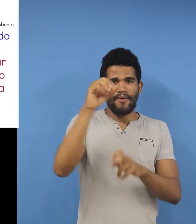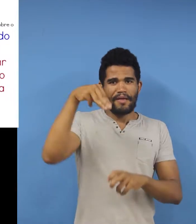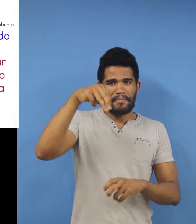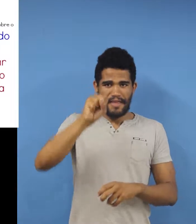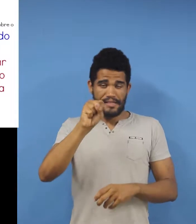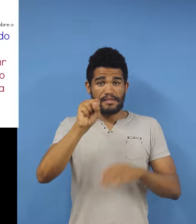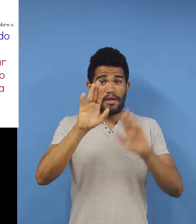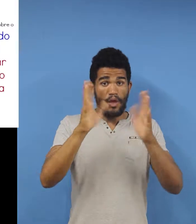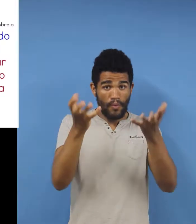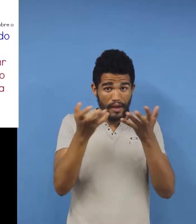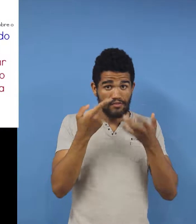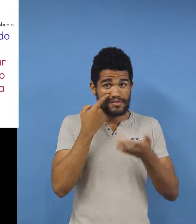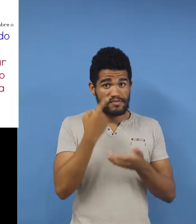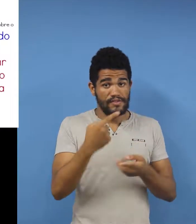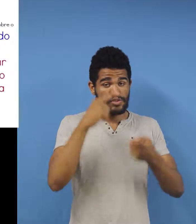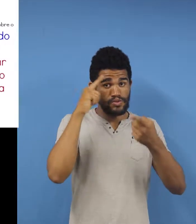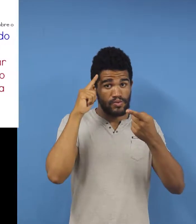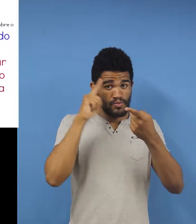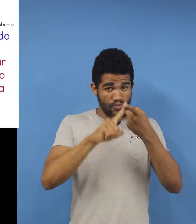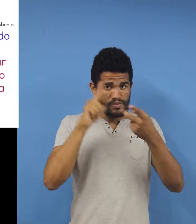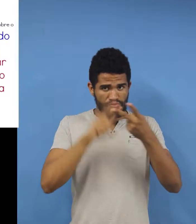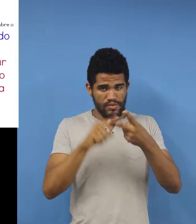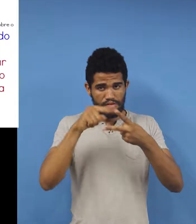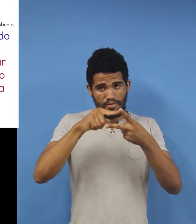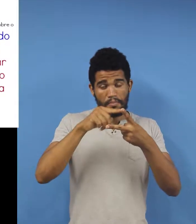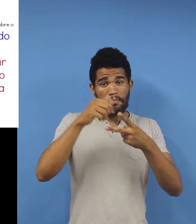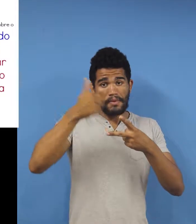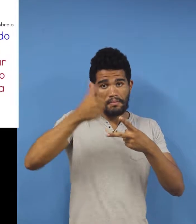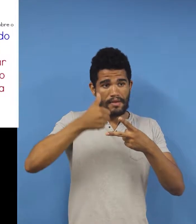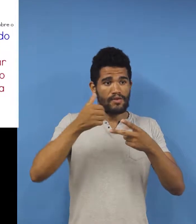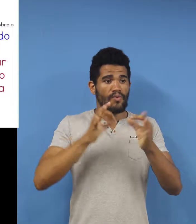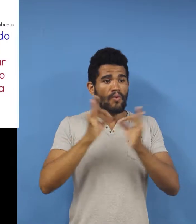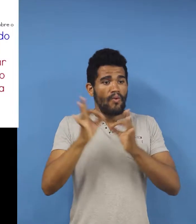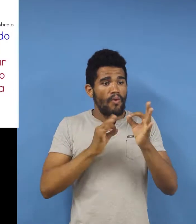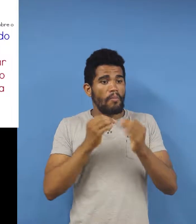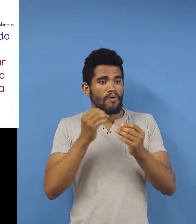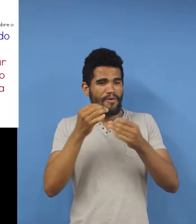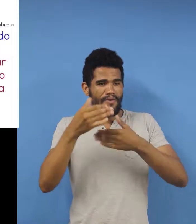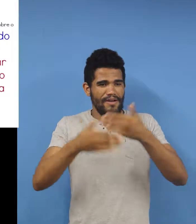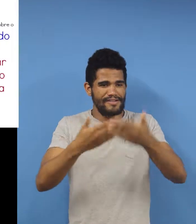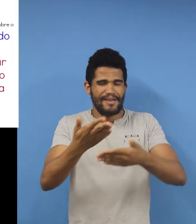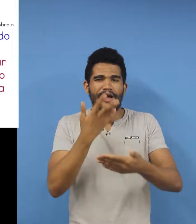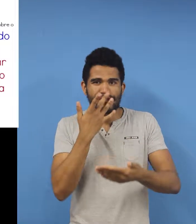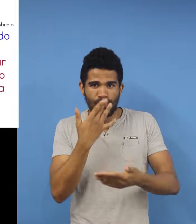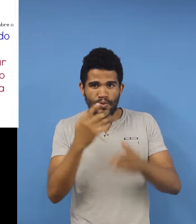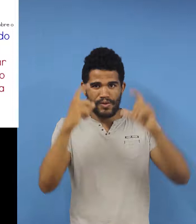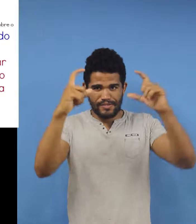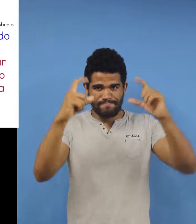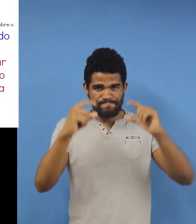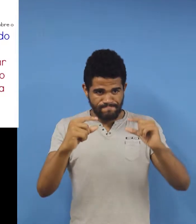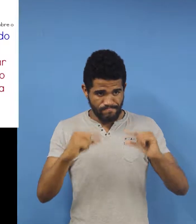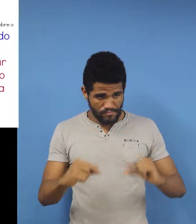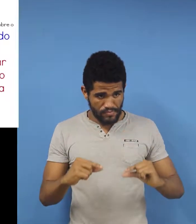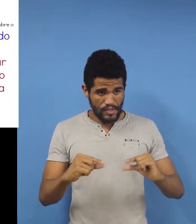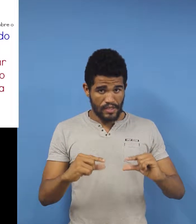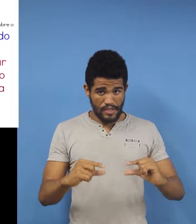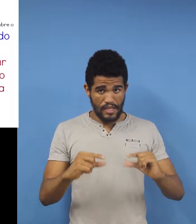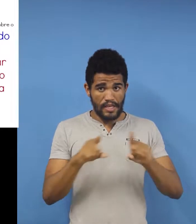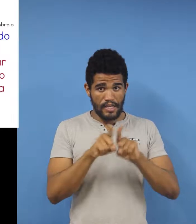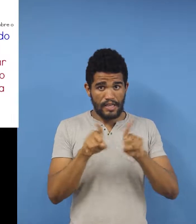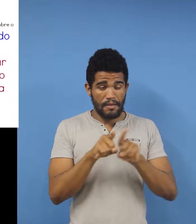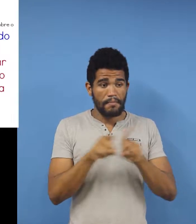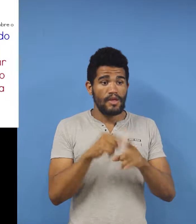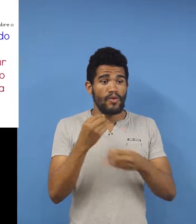e na citação que eu fiz. Eu quero que vocês foquem em duas coisas: na estrutura,